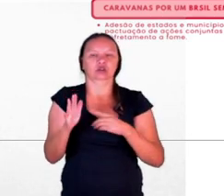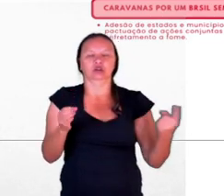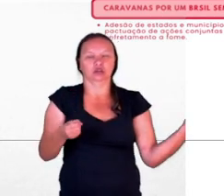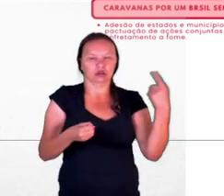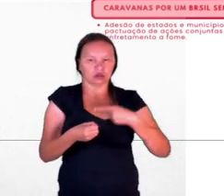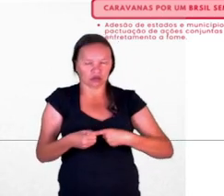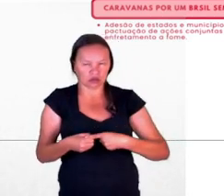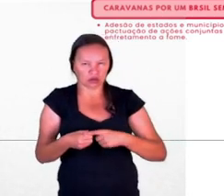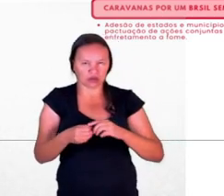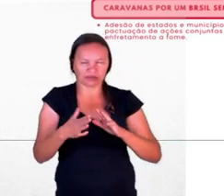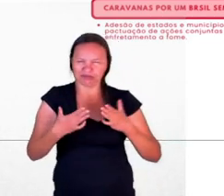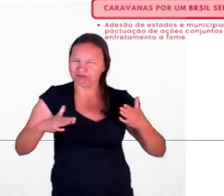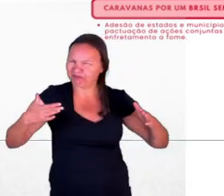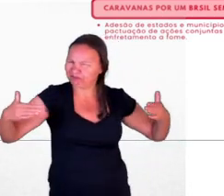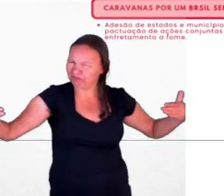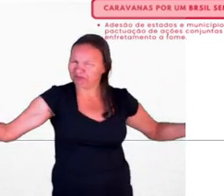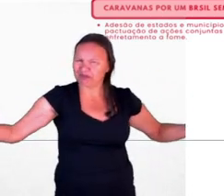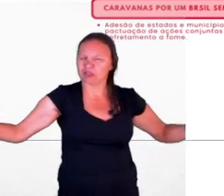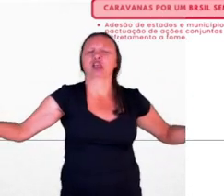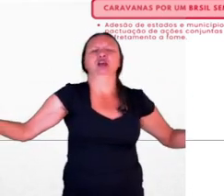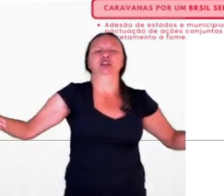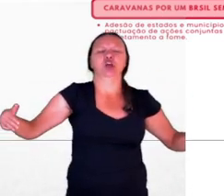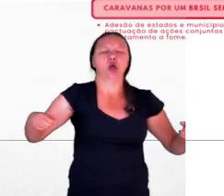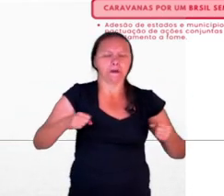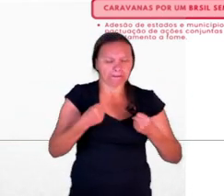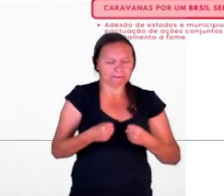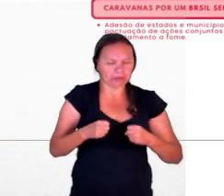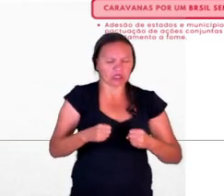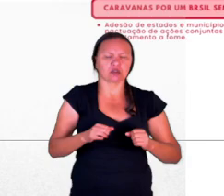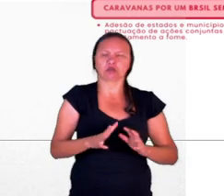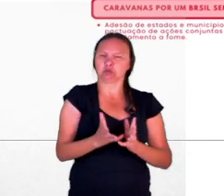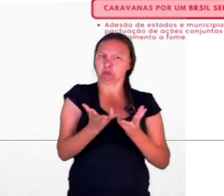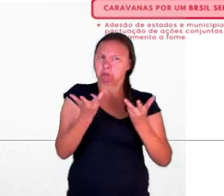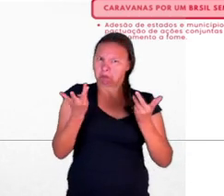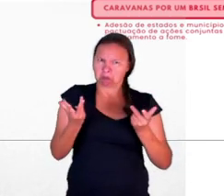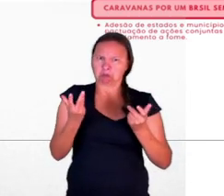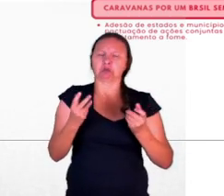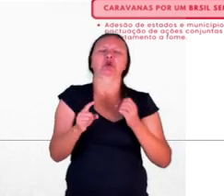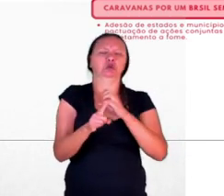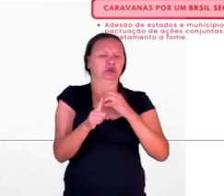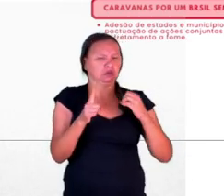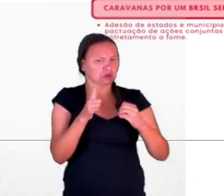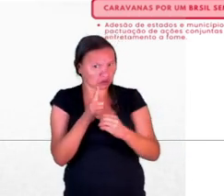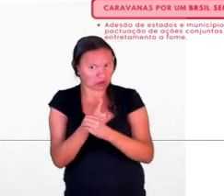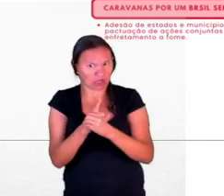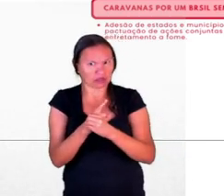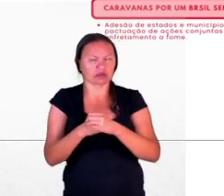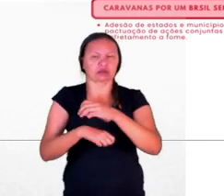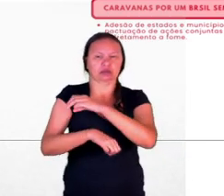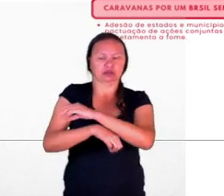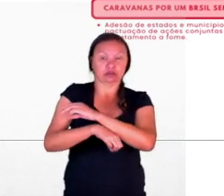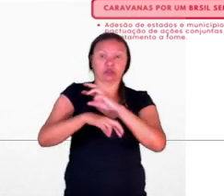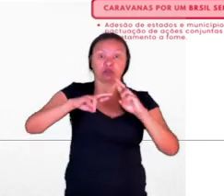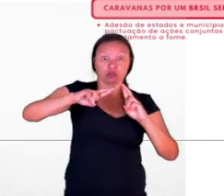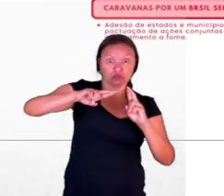dimensão né de reconhecer o protagonismo e a rica experiência da sociedade civil de diferentes eh iniciativas da sociedade